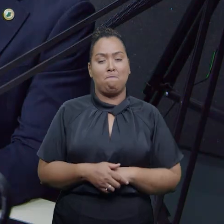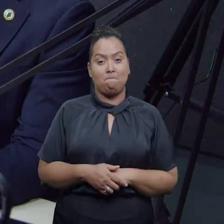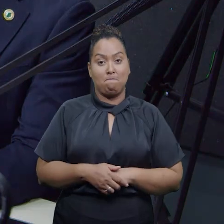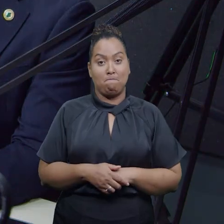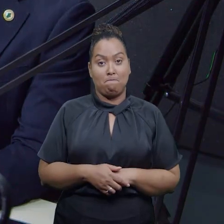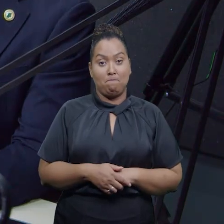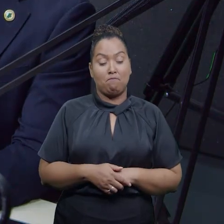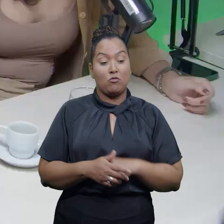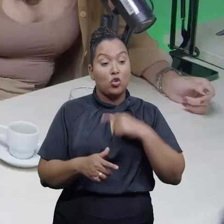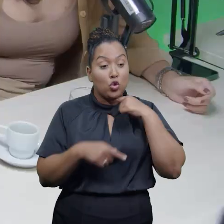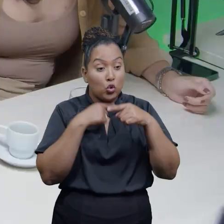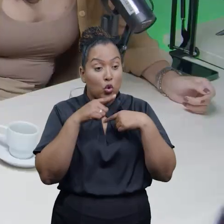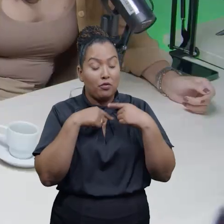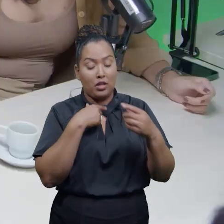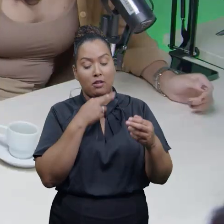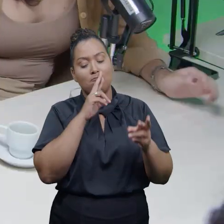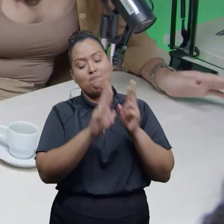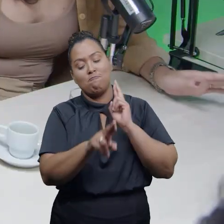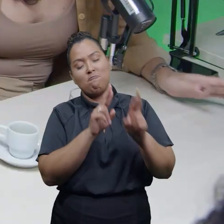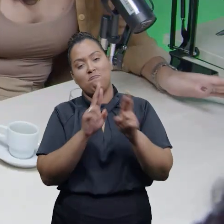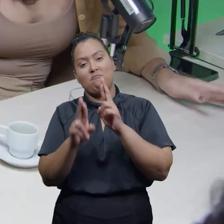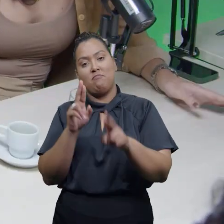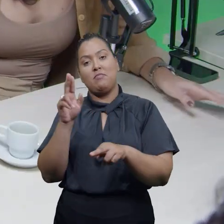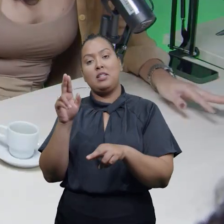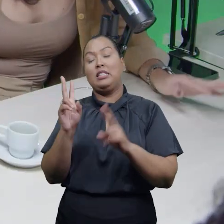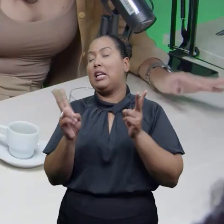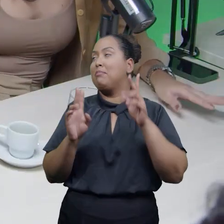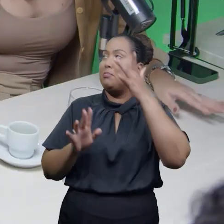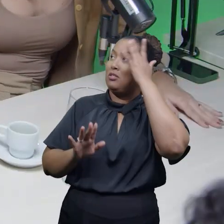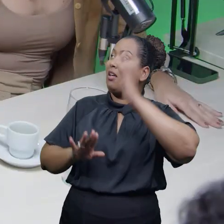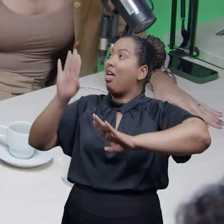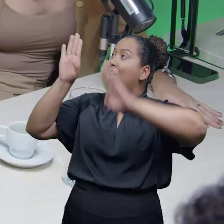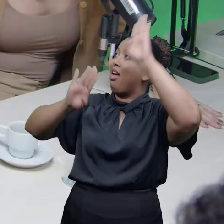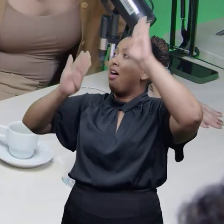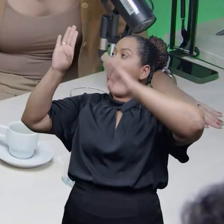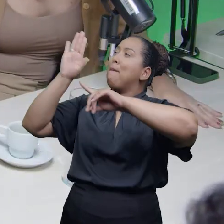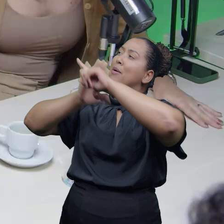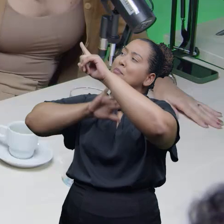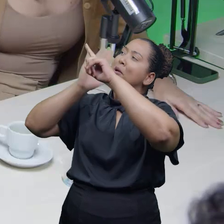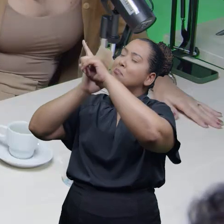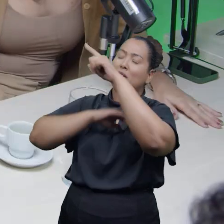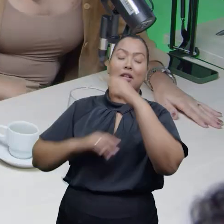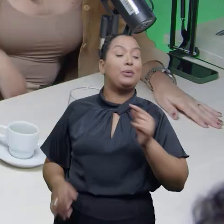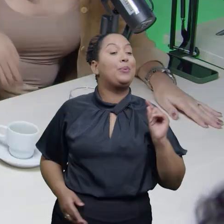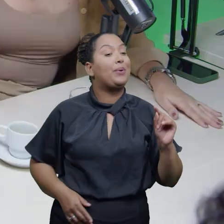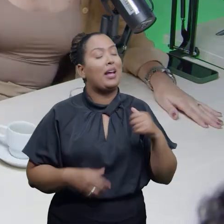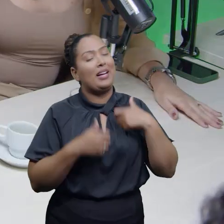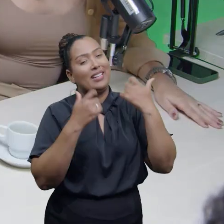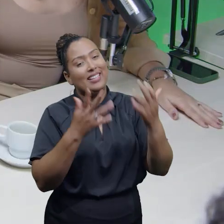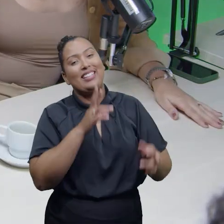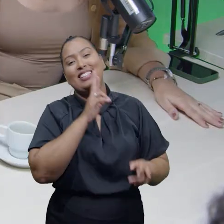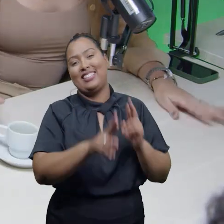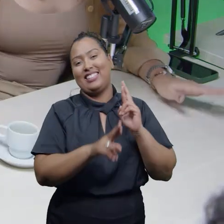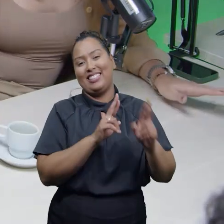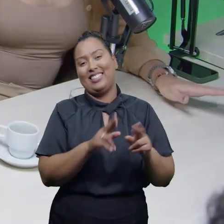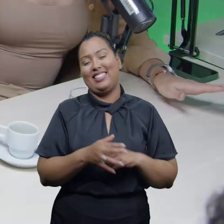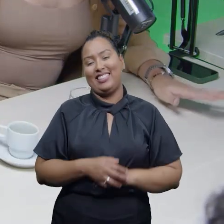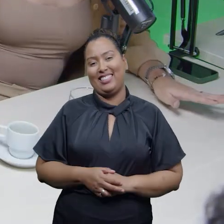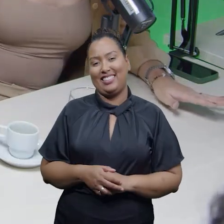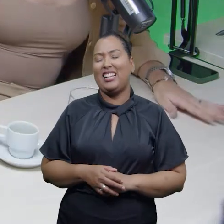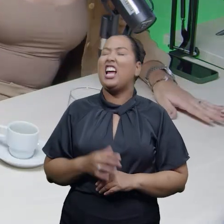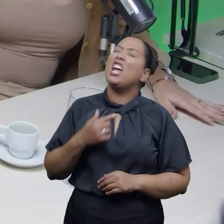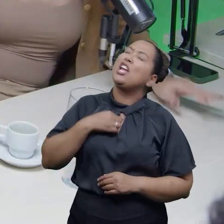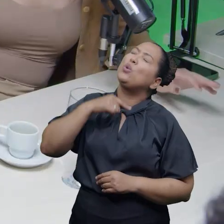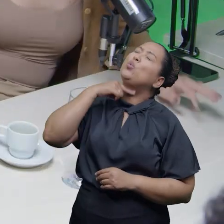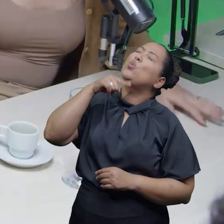nesse processo, né? E tirar as dúvidas deles também. Sempre aparece. A gente tá lá, aí eles vêm, doutora, mas agora que não tem